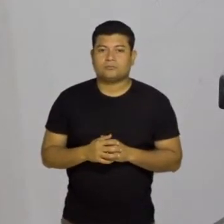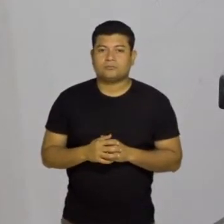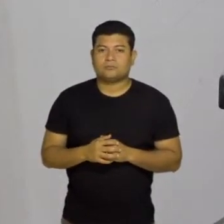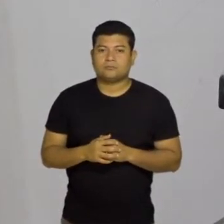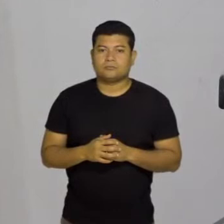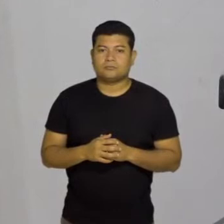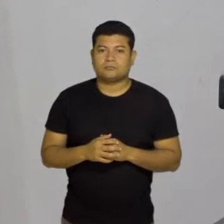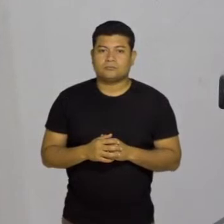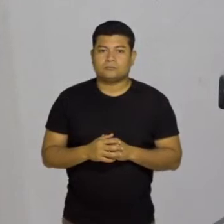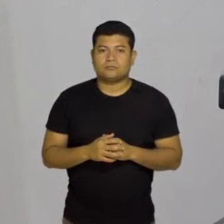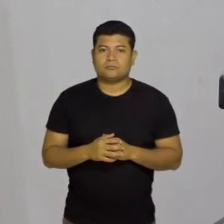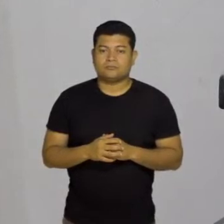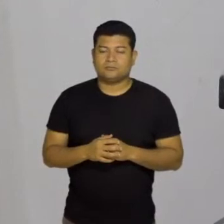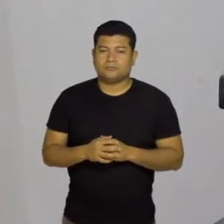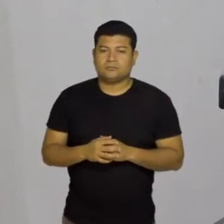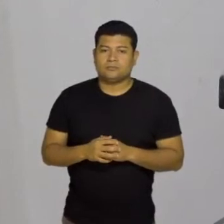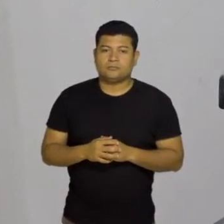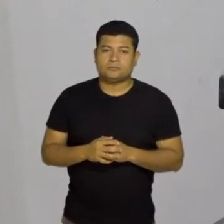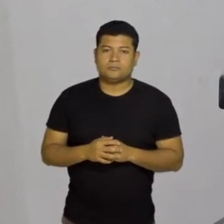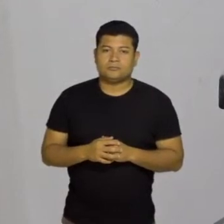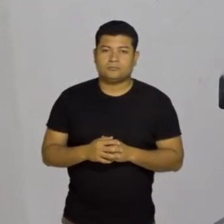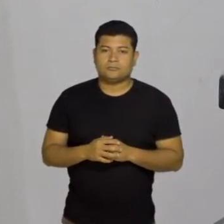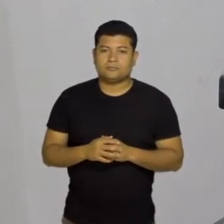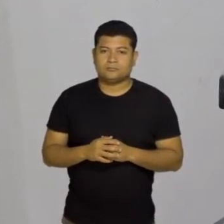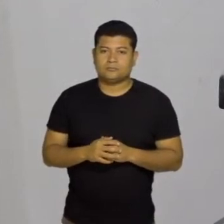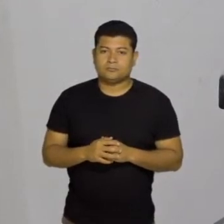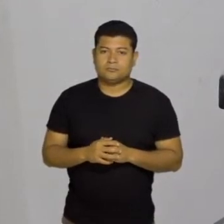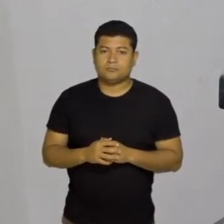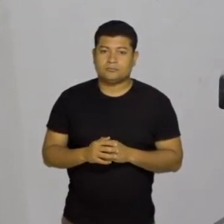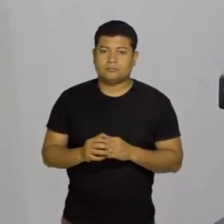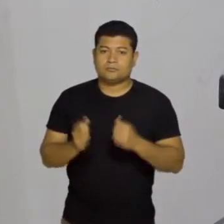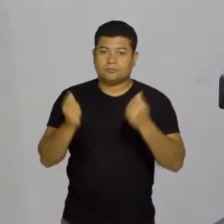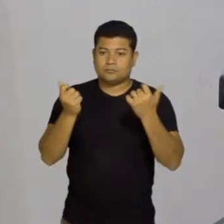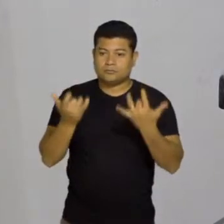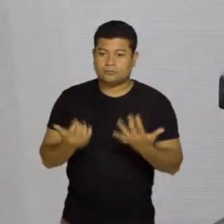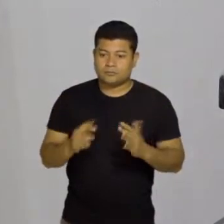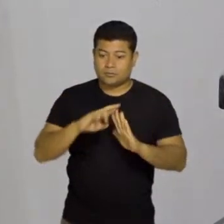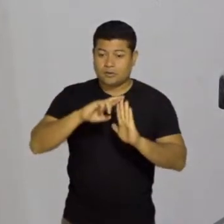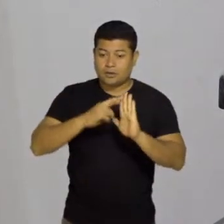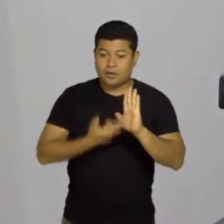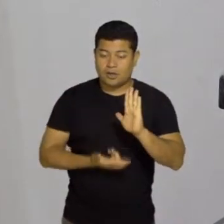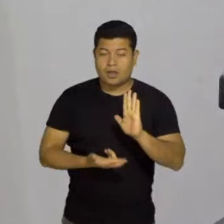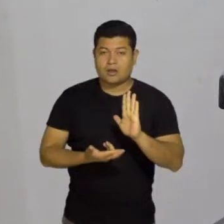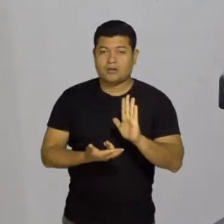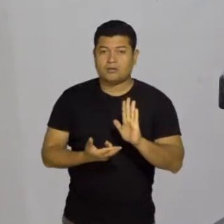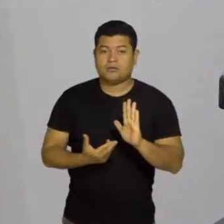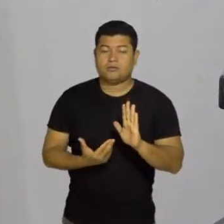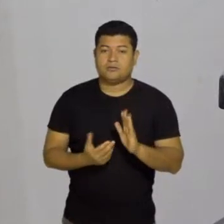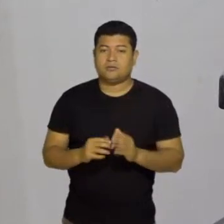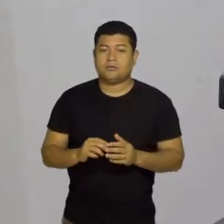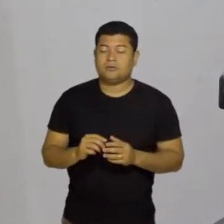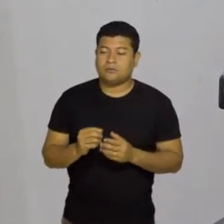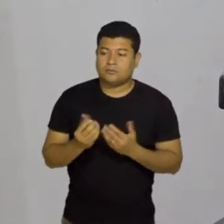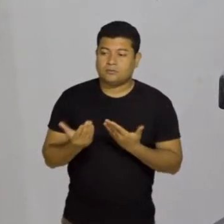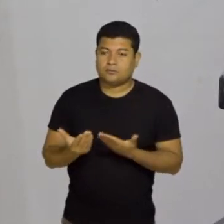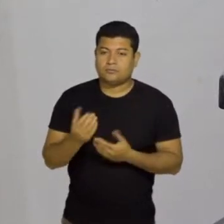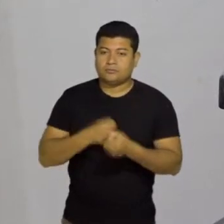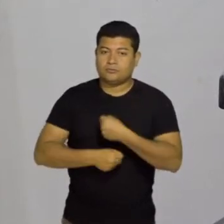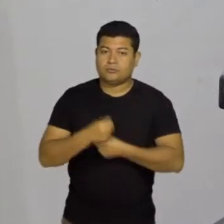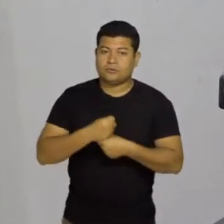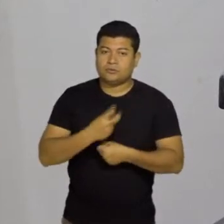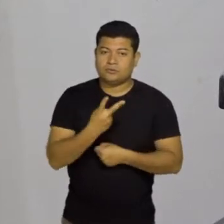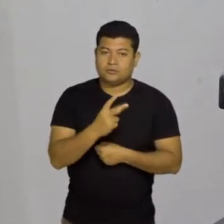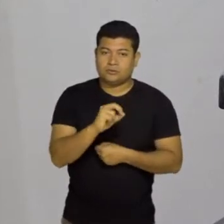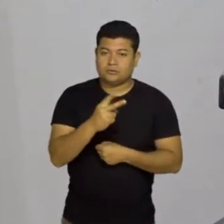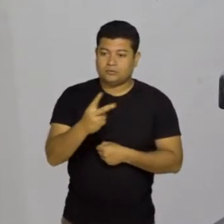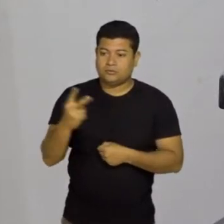mais propriamente dito, a confirmação da entrega do relatório de sustentabilidade do CIE. Embora o ano de 2022